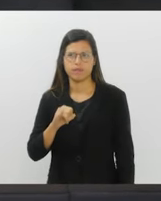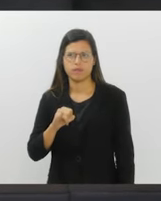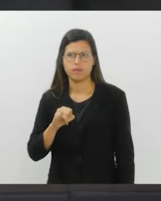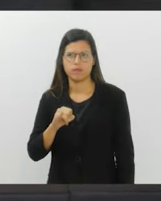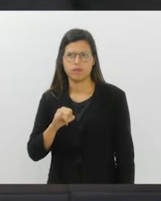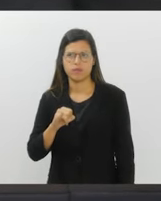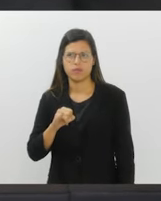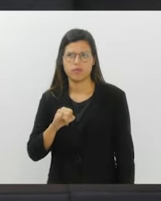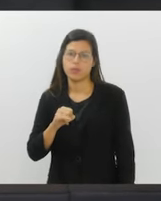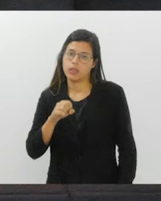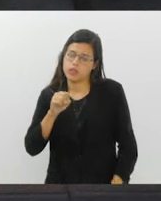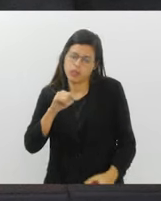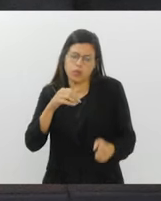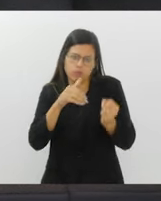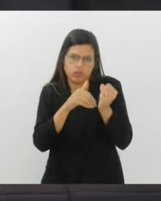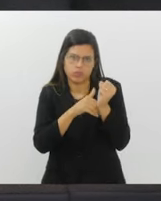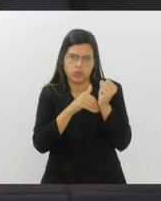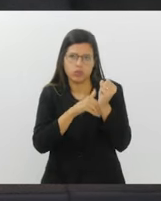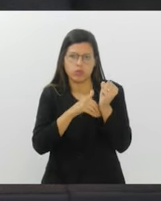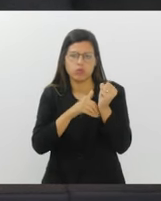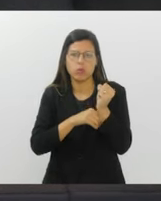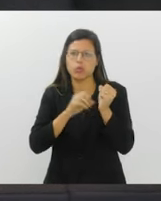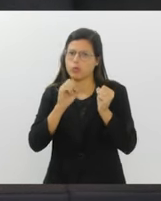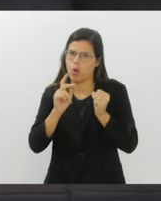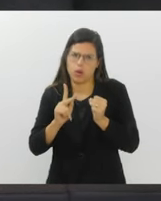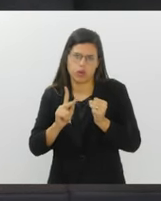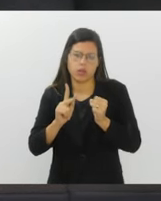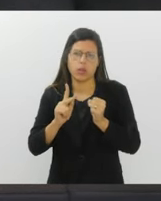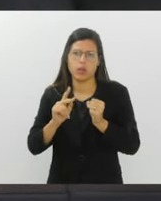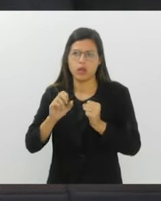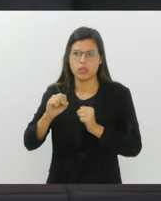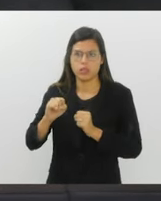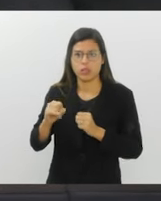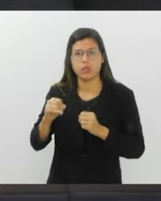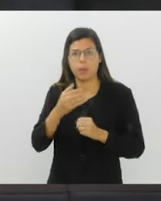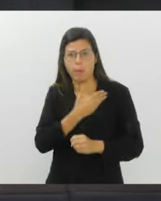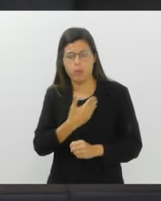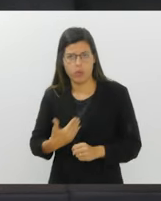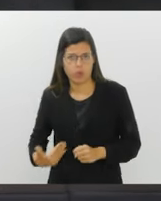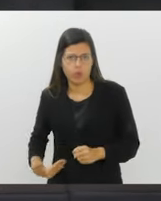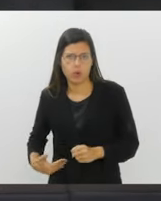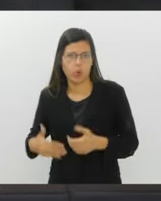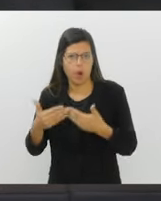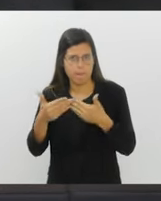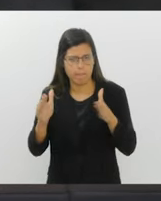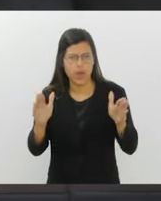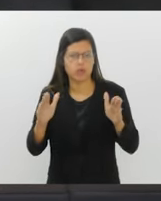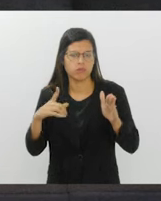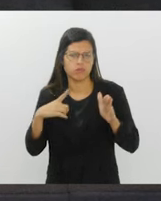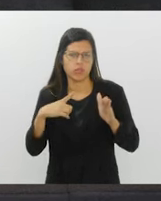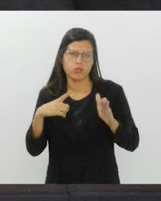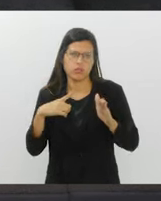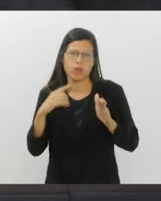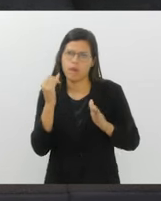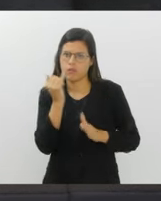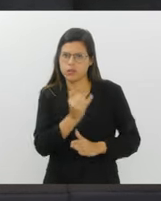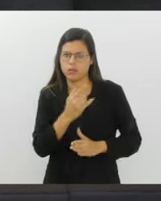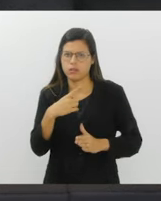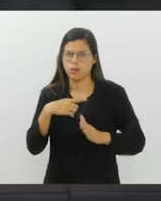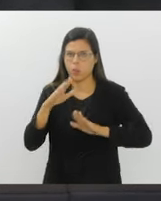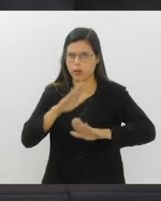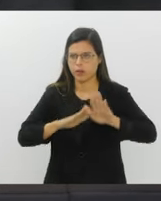em nível sigiloso, escrever em nível sigiloso, se não for, só para que a gente tenha cuidado de divulgar ou